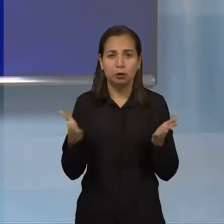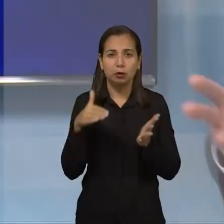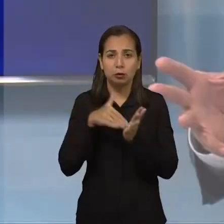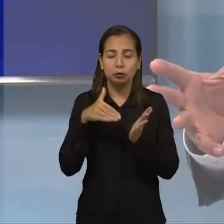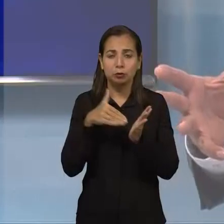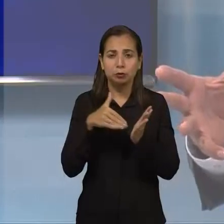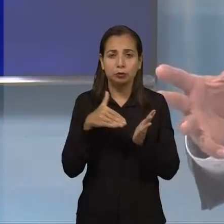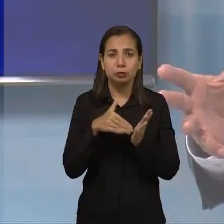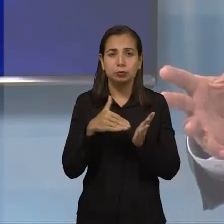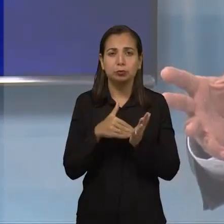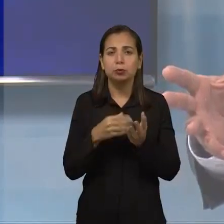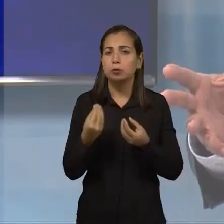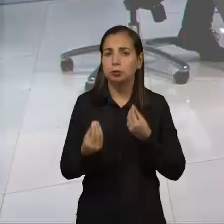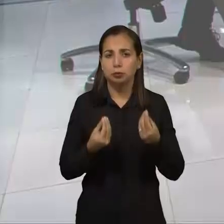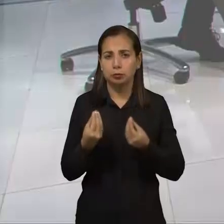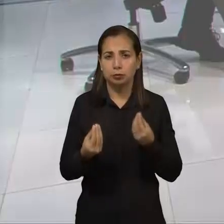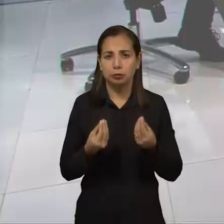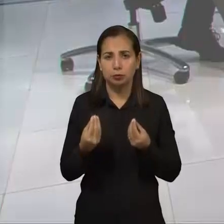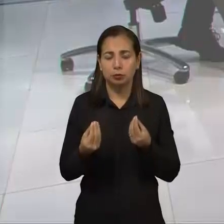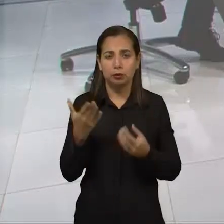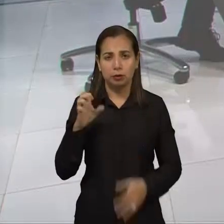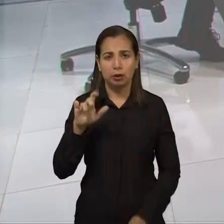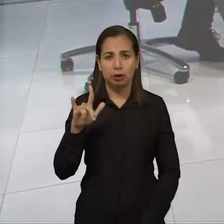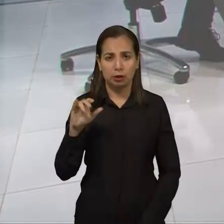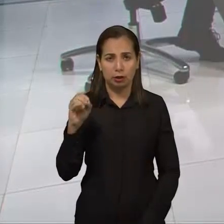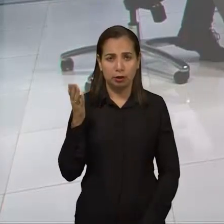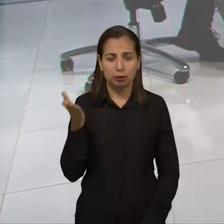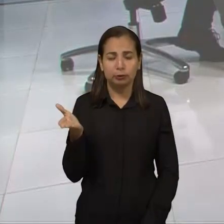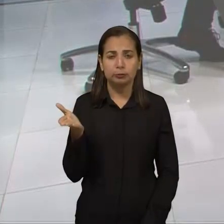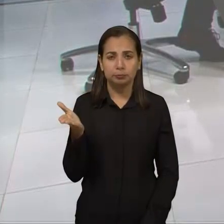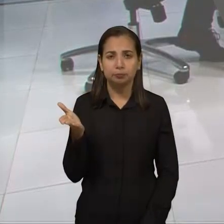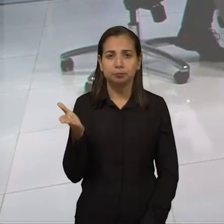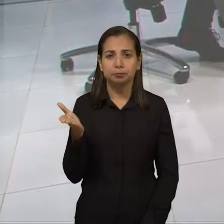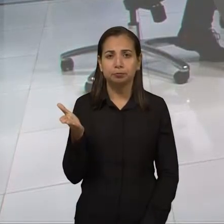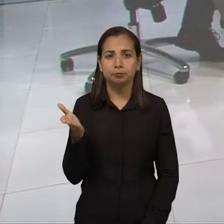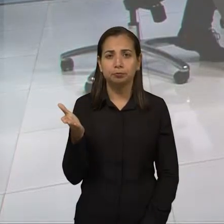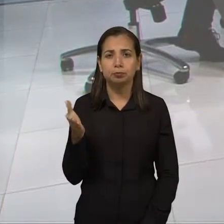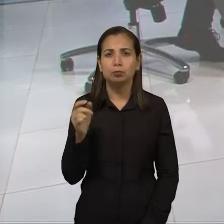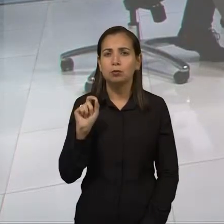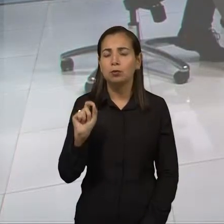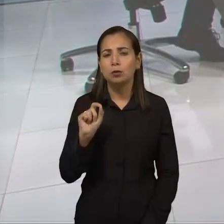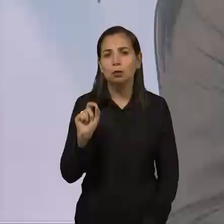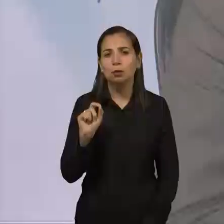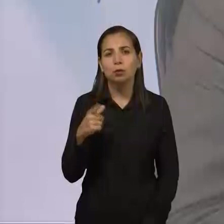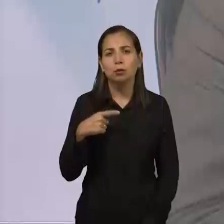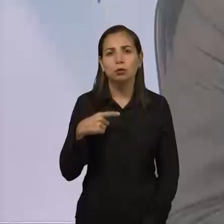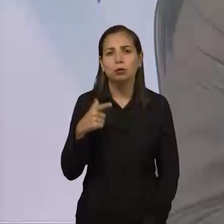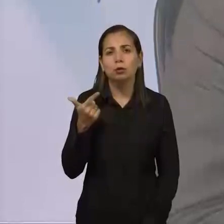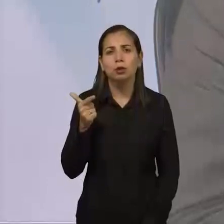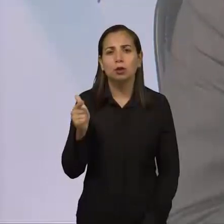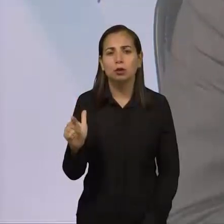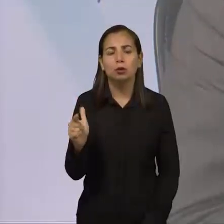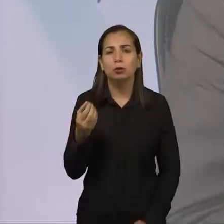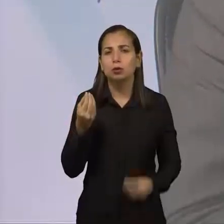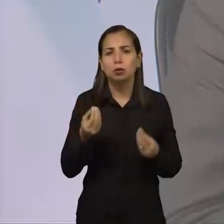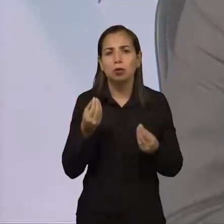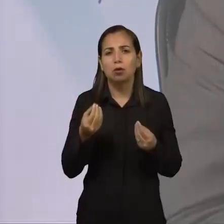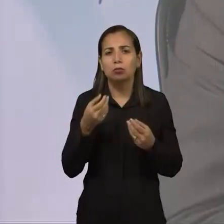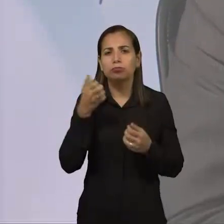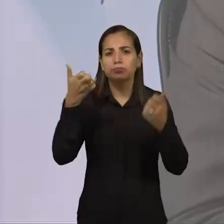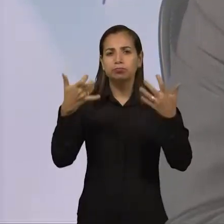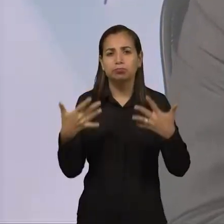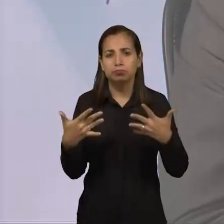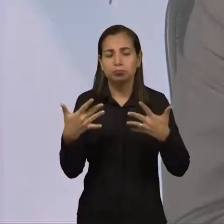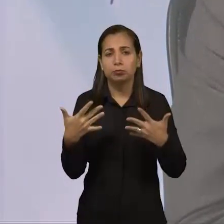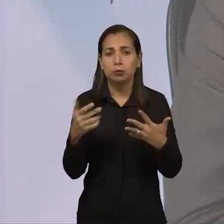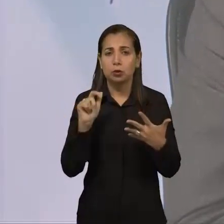um pouco de filigrana. O doutor Hélio Parente não gosta, mas eu não tenho outra forma de conceituar. Aliás,